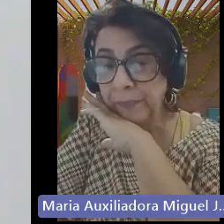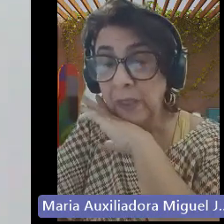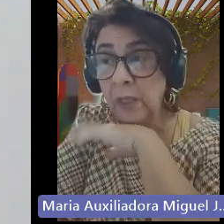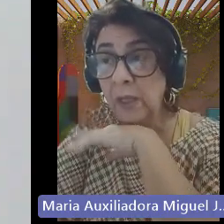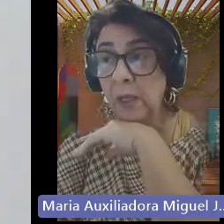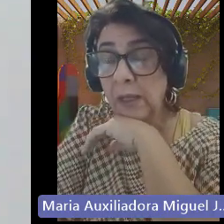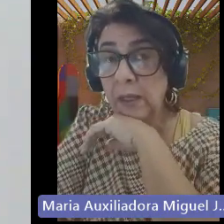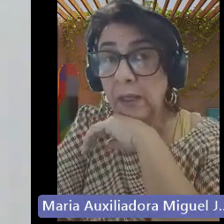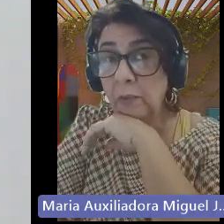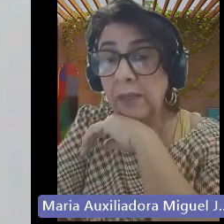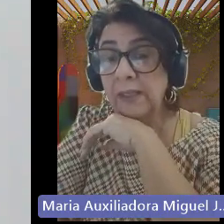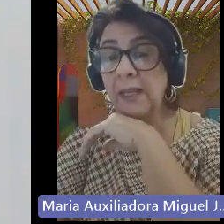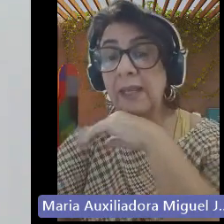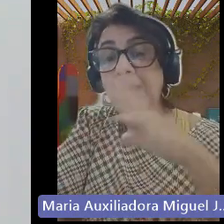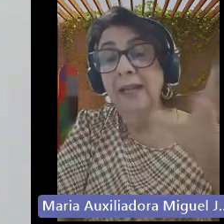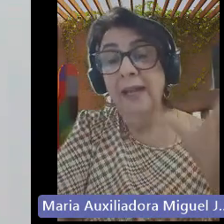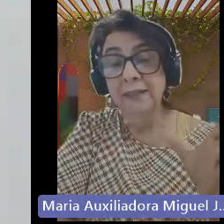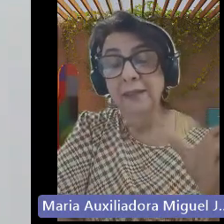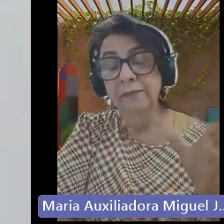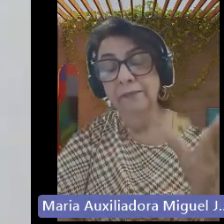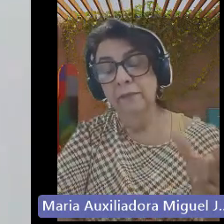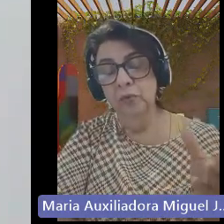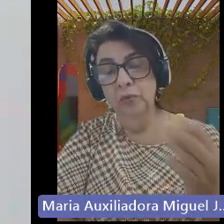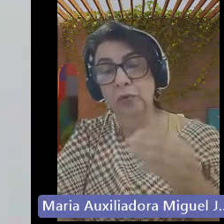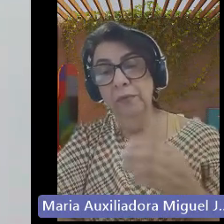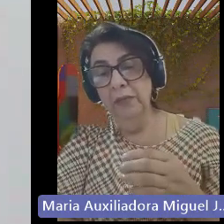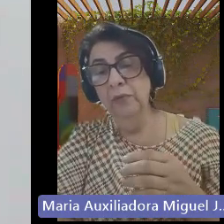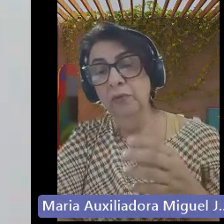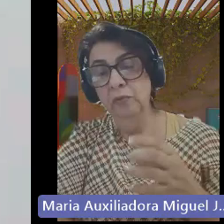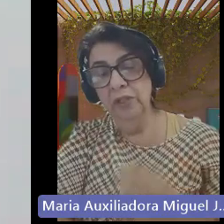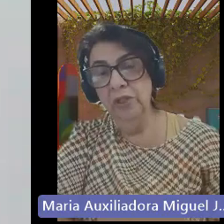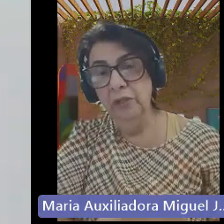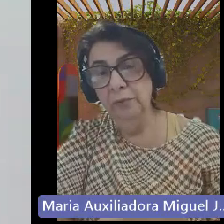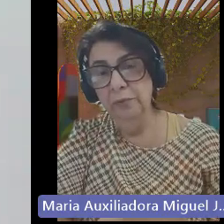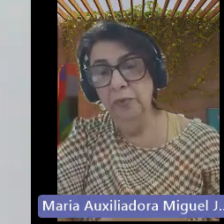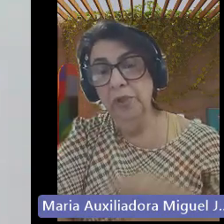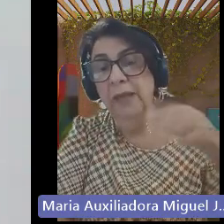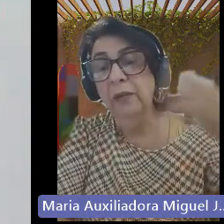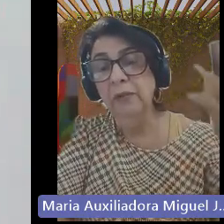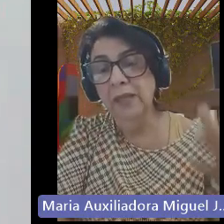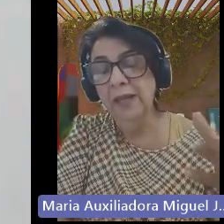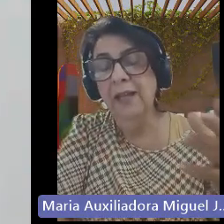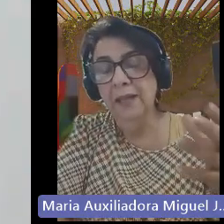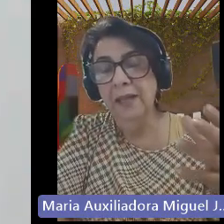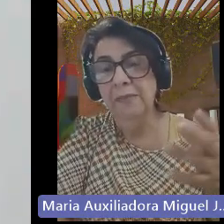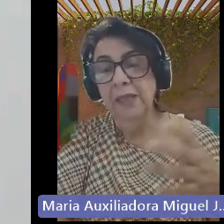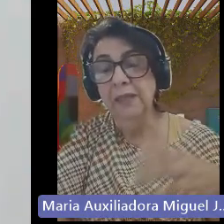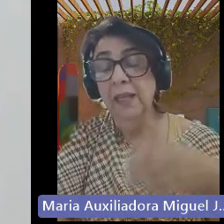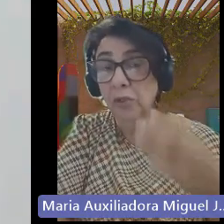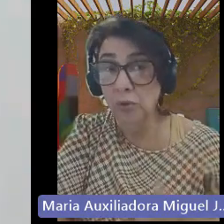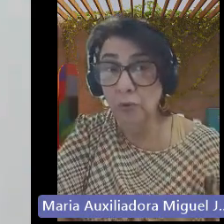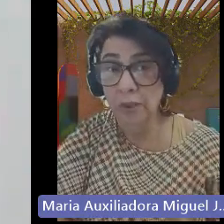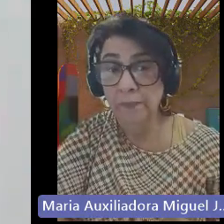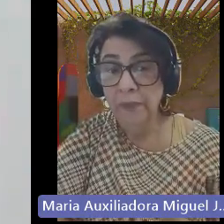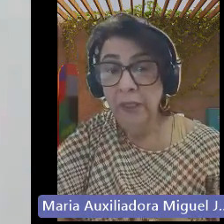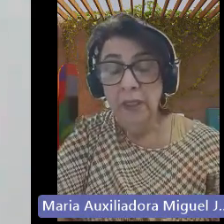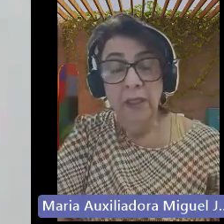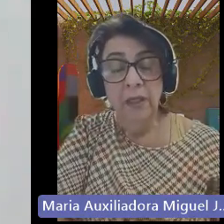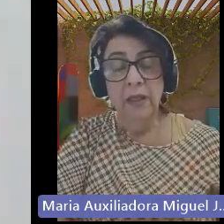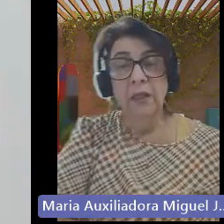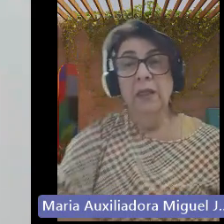NDE. O NDE ele acata o documento que o colegiado propôs para alterar a ementa,